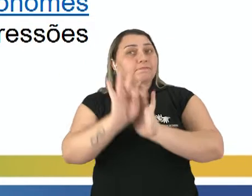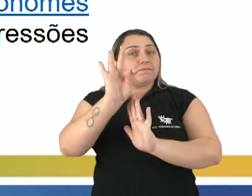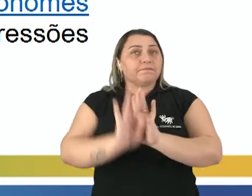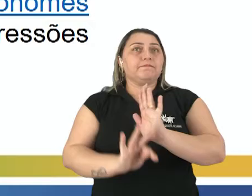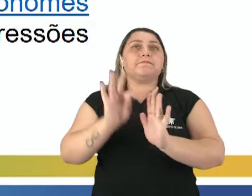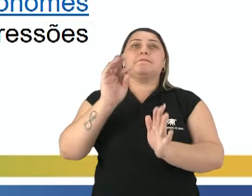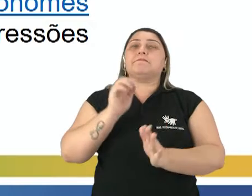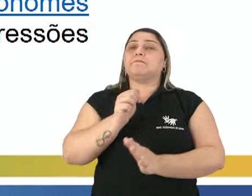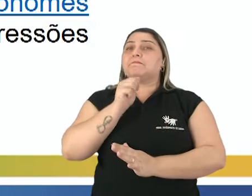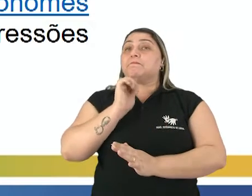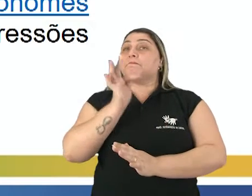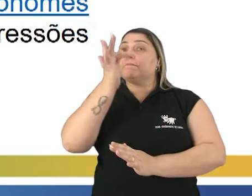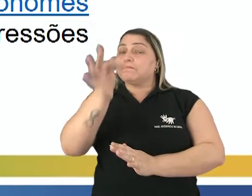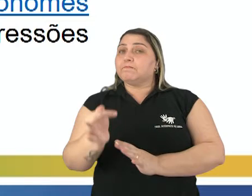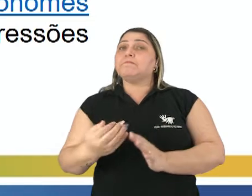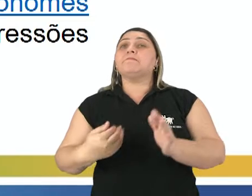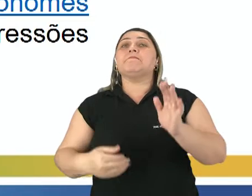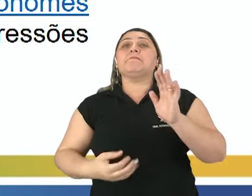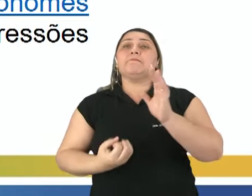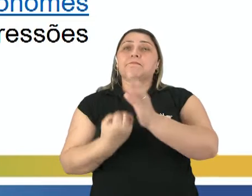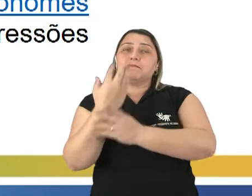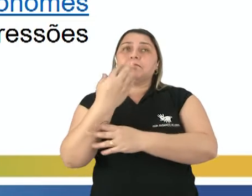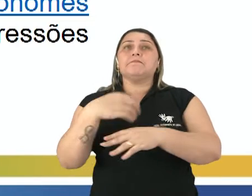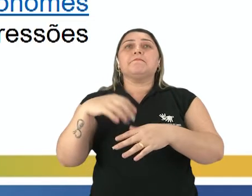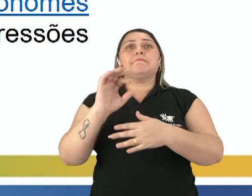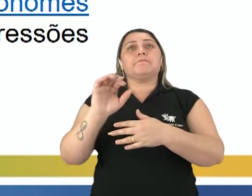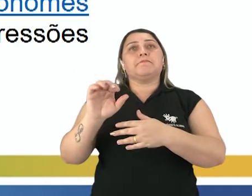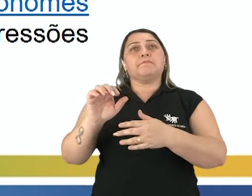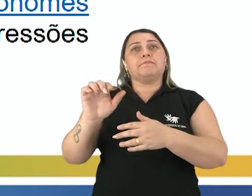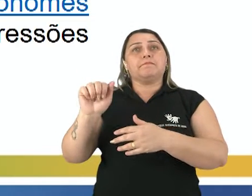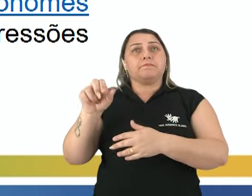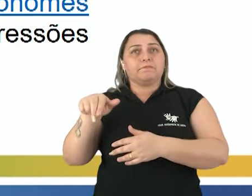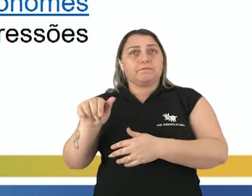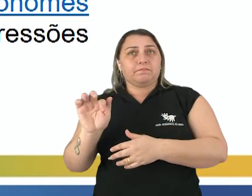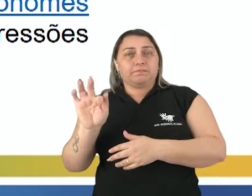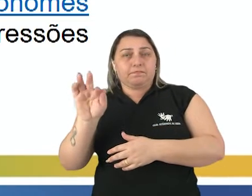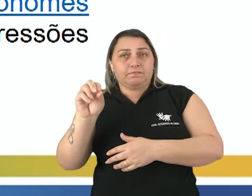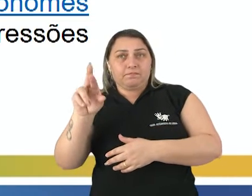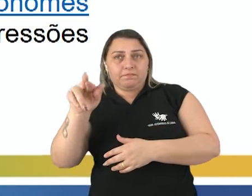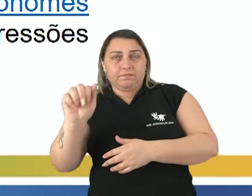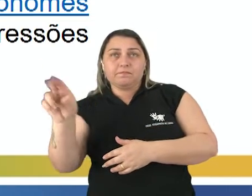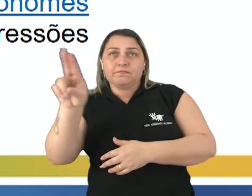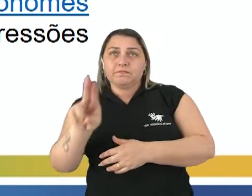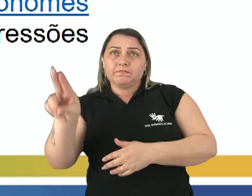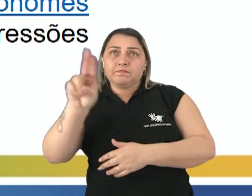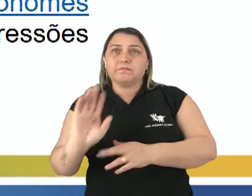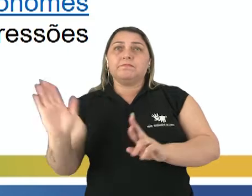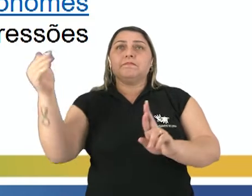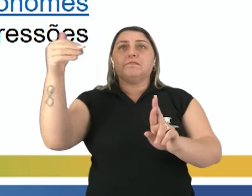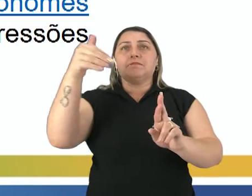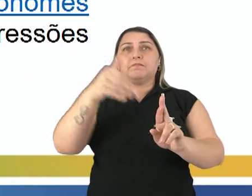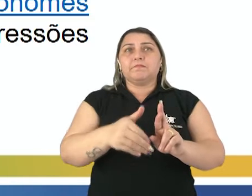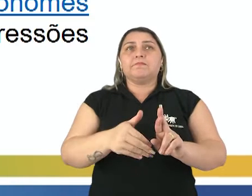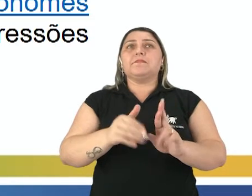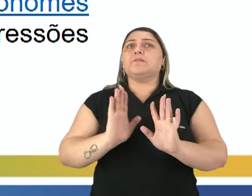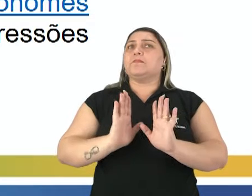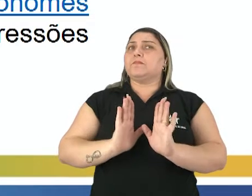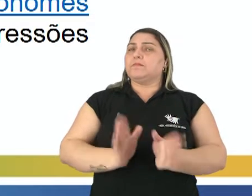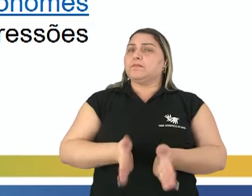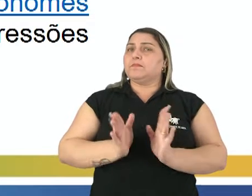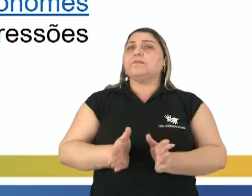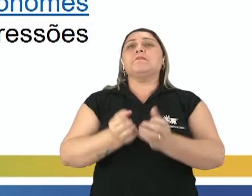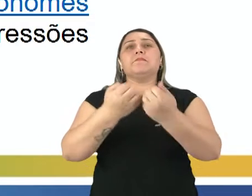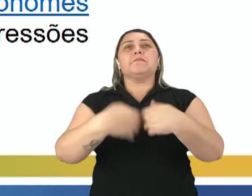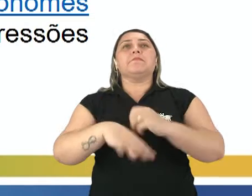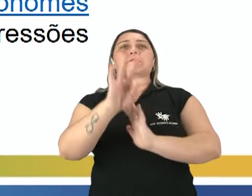vão aparecer no texto. Esses elementos são chamados de anáforas, usada para se referir a termos já citados no